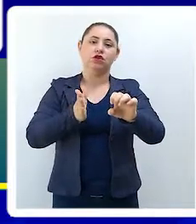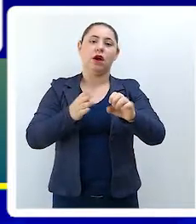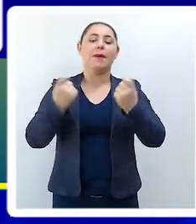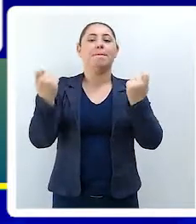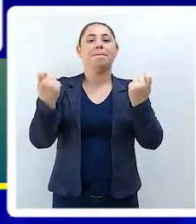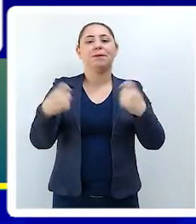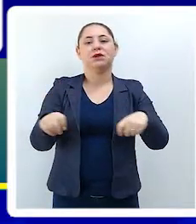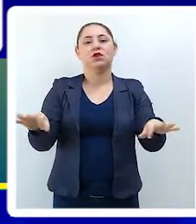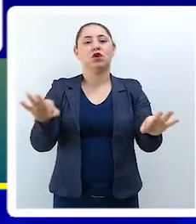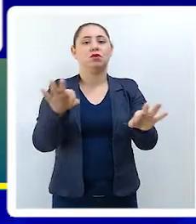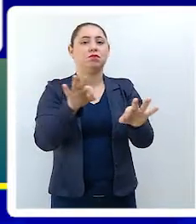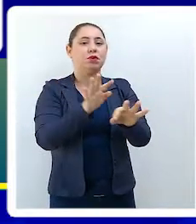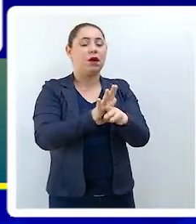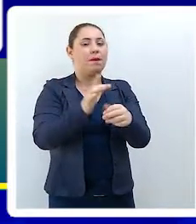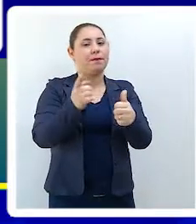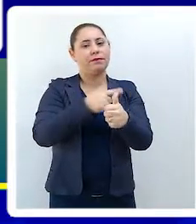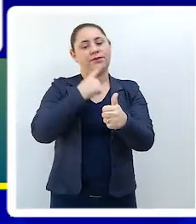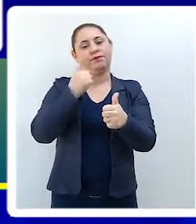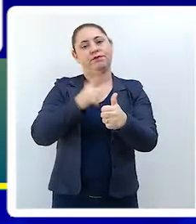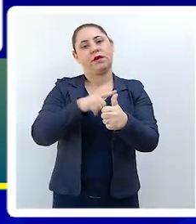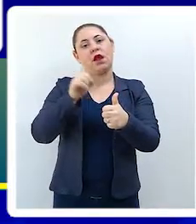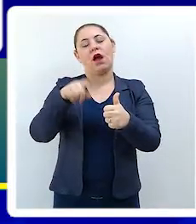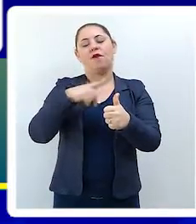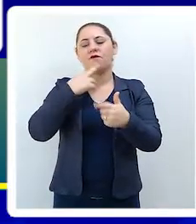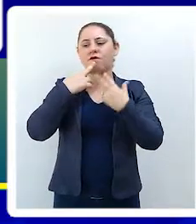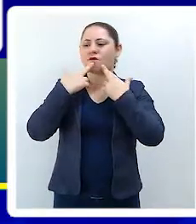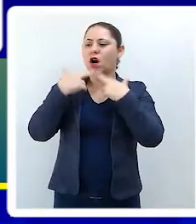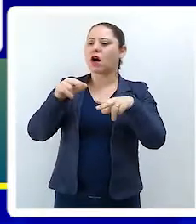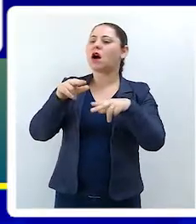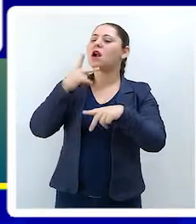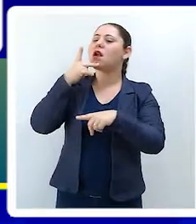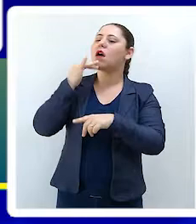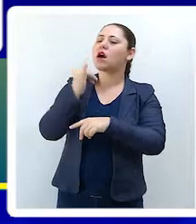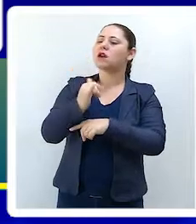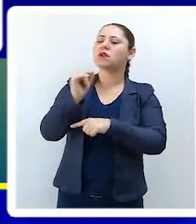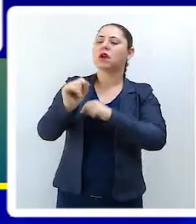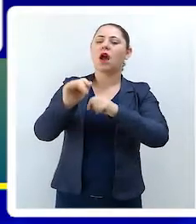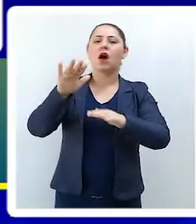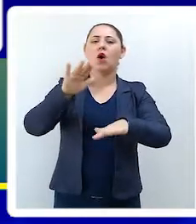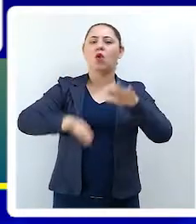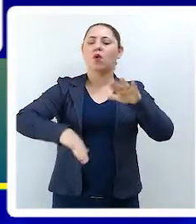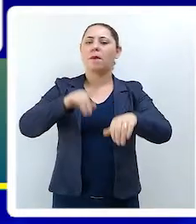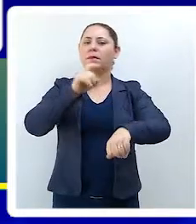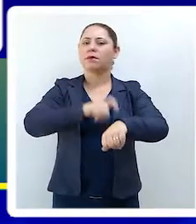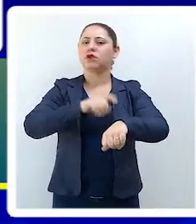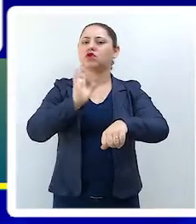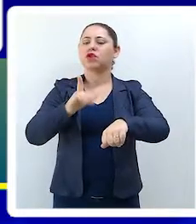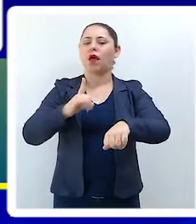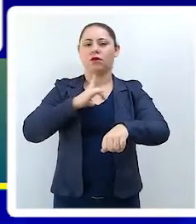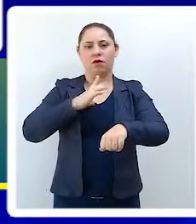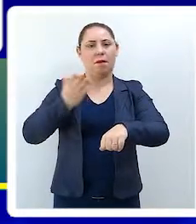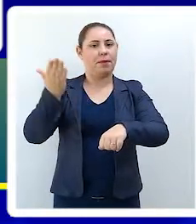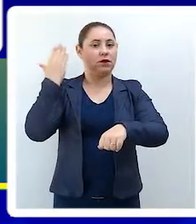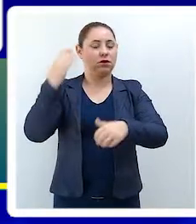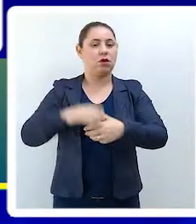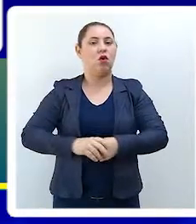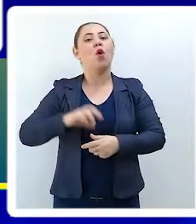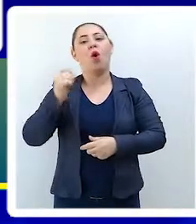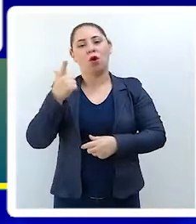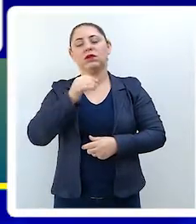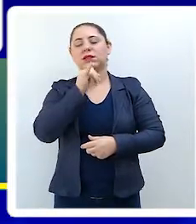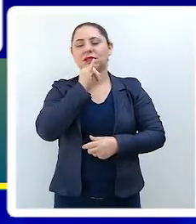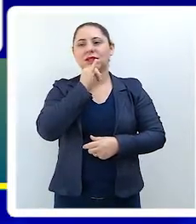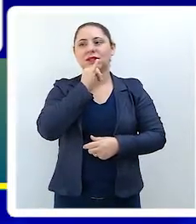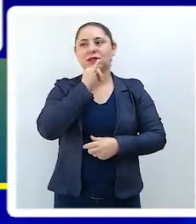que nós temos que, primeiro, dizer que em alguma situação, em algum momento, ela já existiu, ou